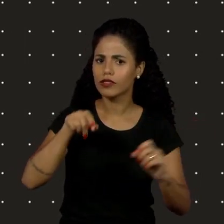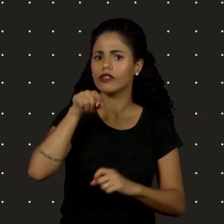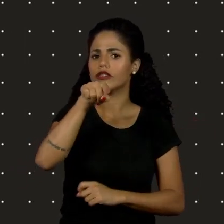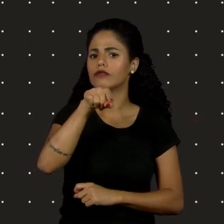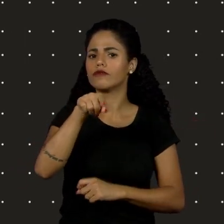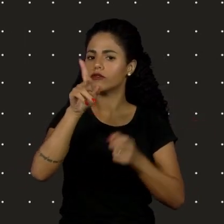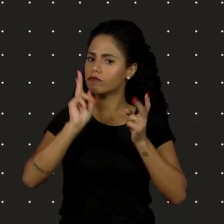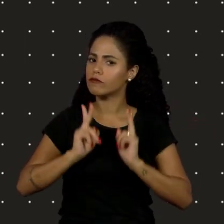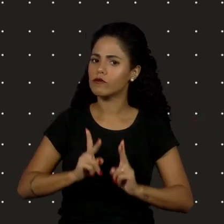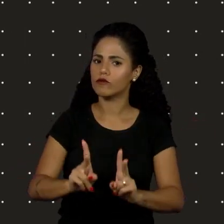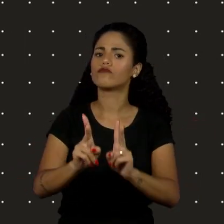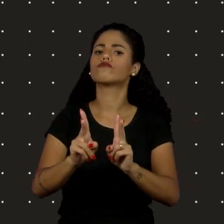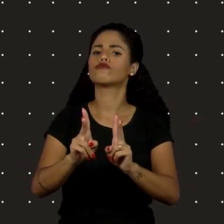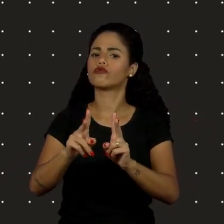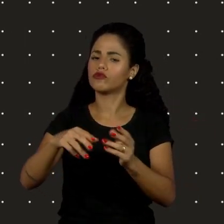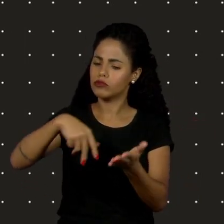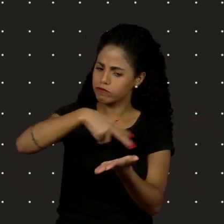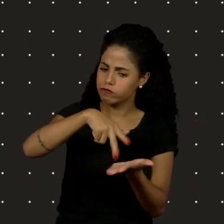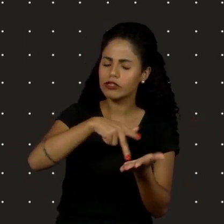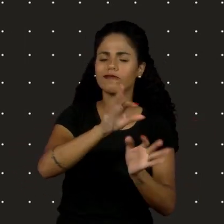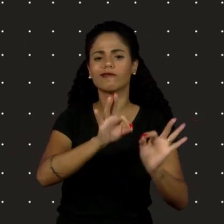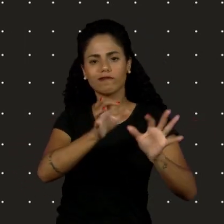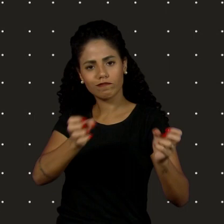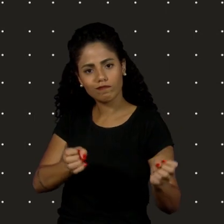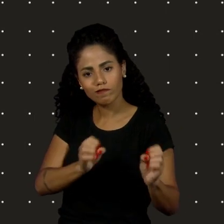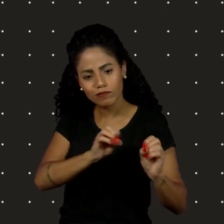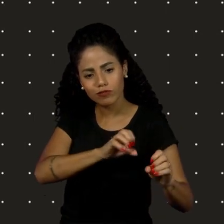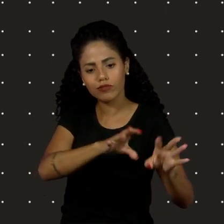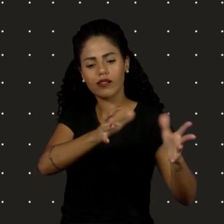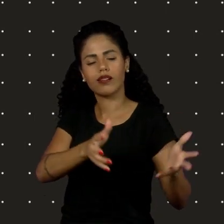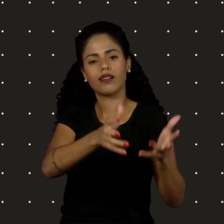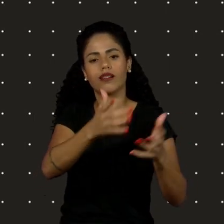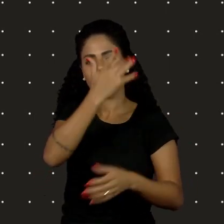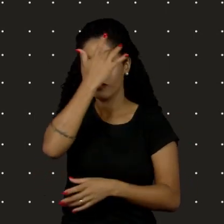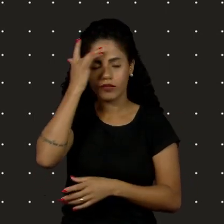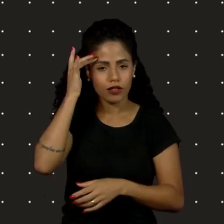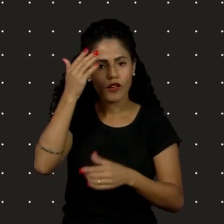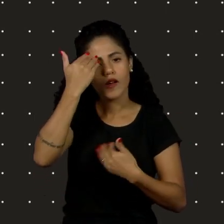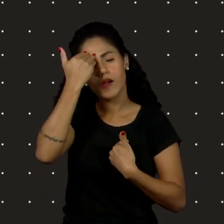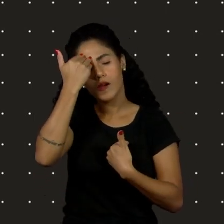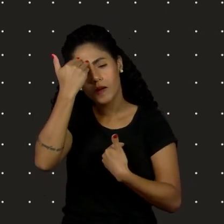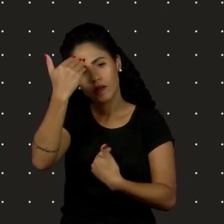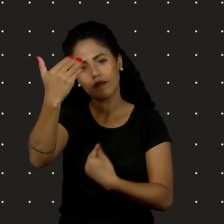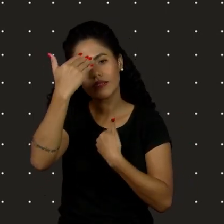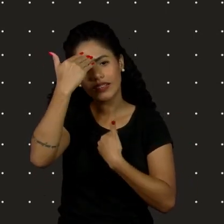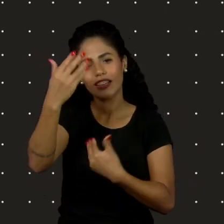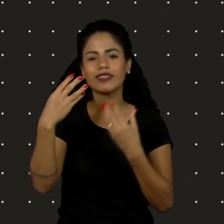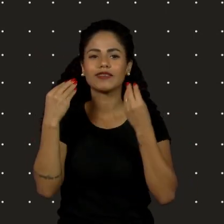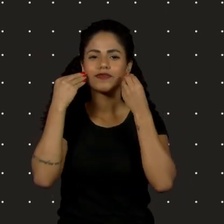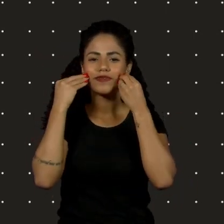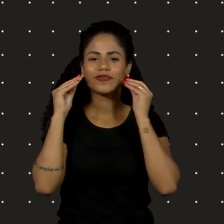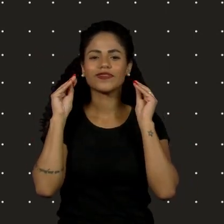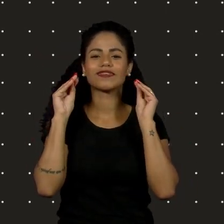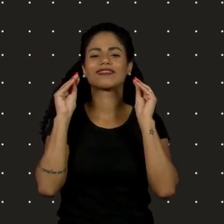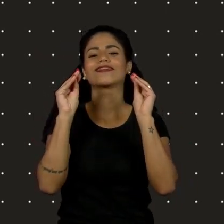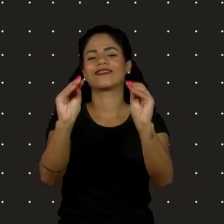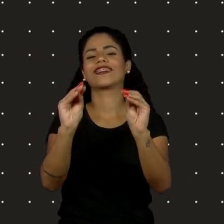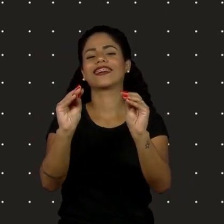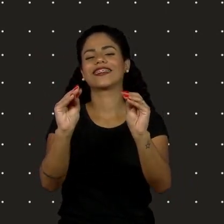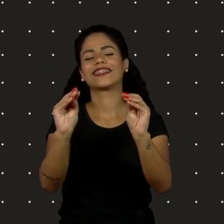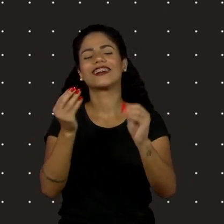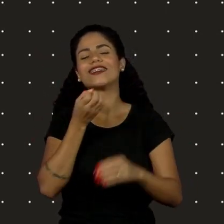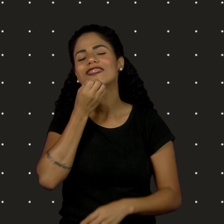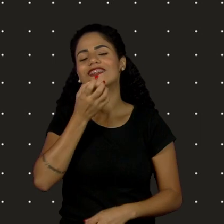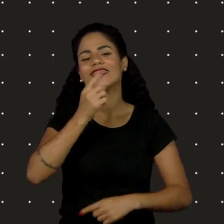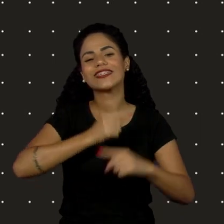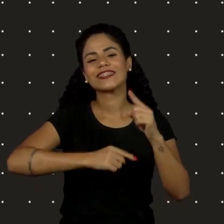esteja ainda fazendo coreografia. Muito obrigada, uma beijoca, tudo